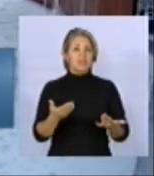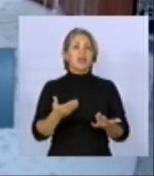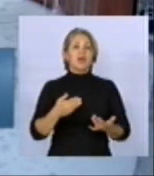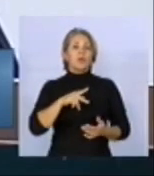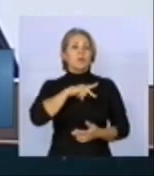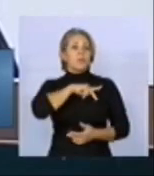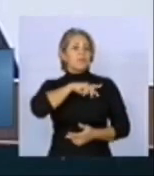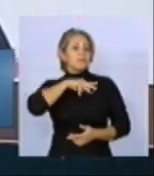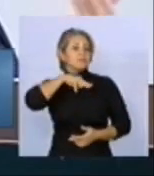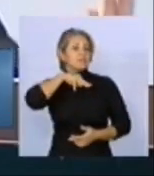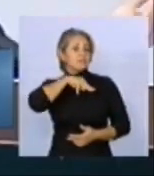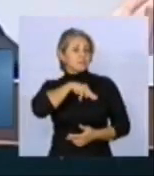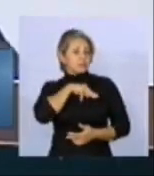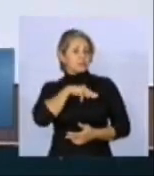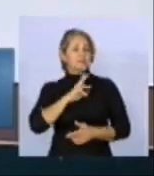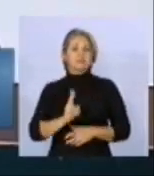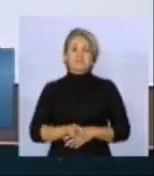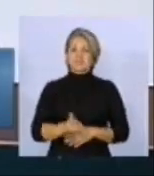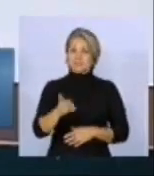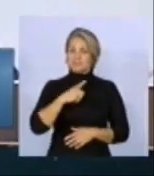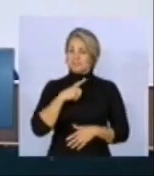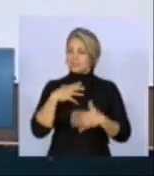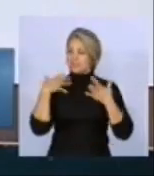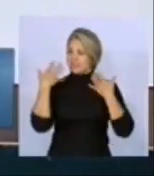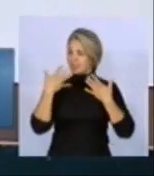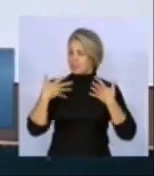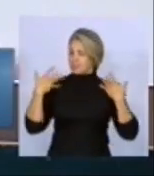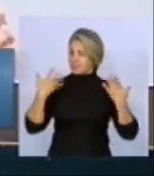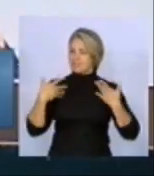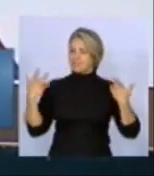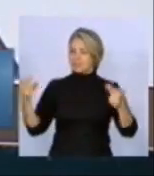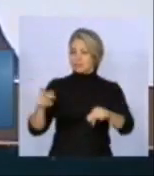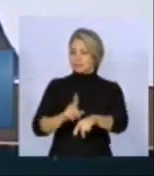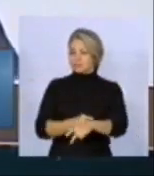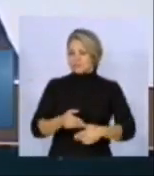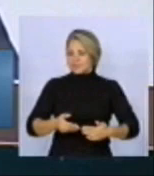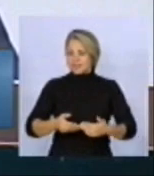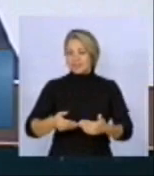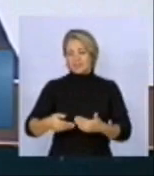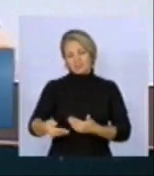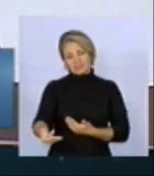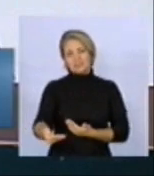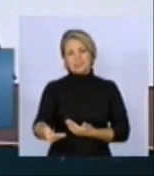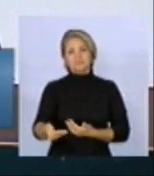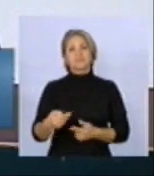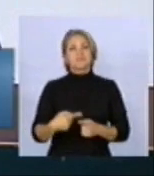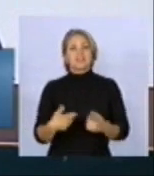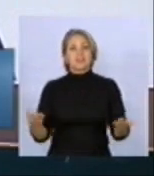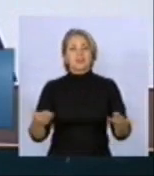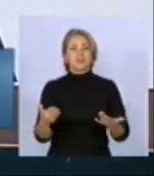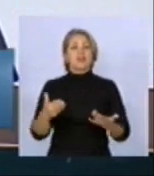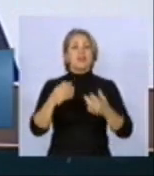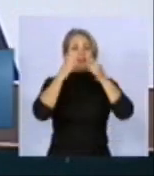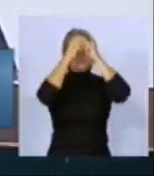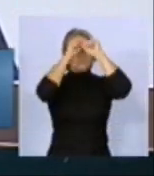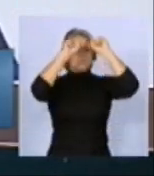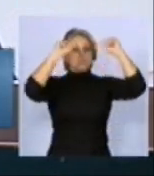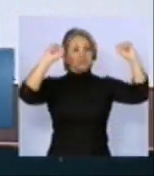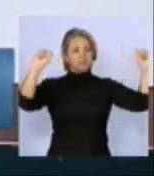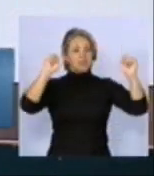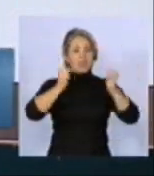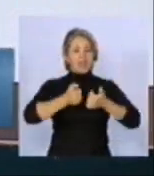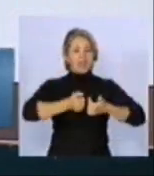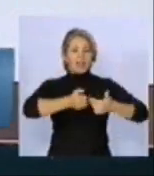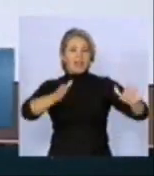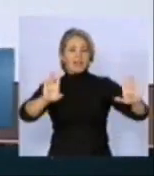eh se regozija de momentos como esse em que o o Supremo Tribunal Federal abre